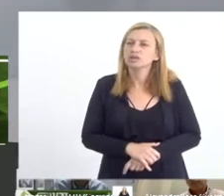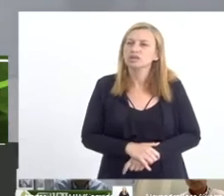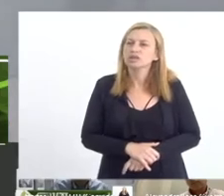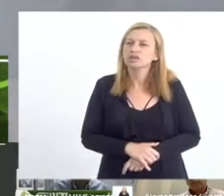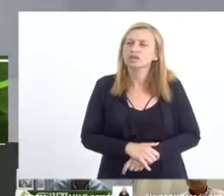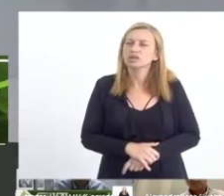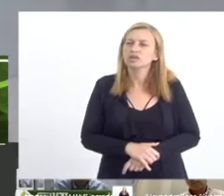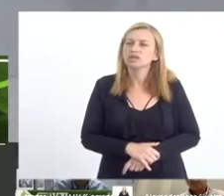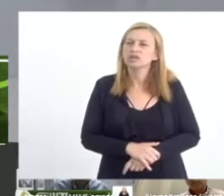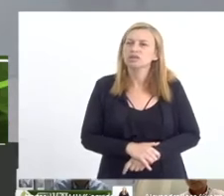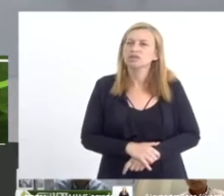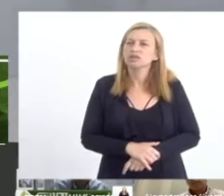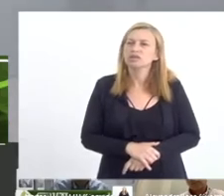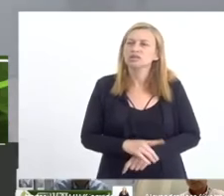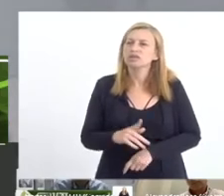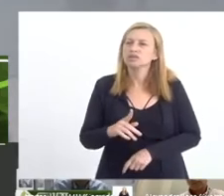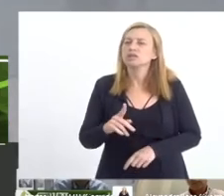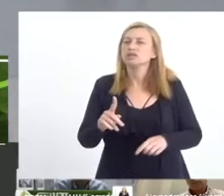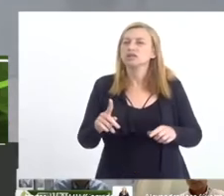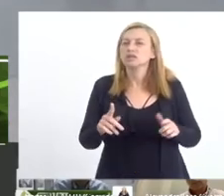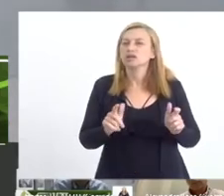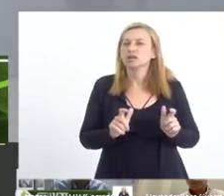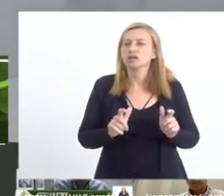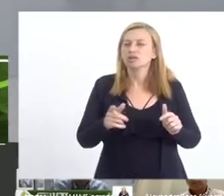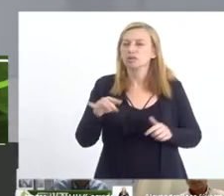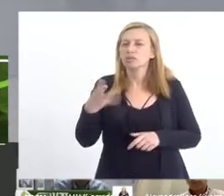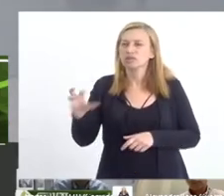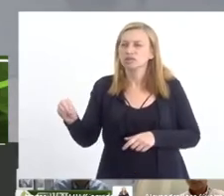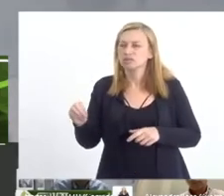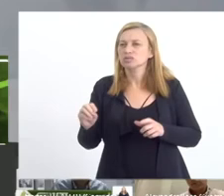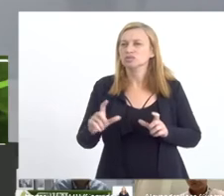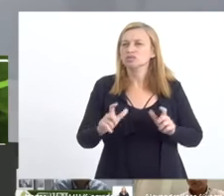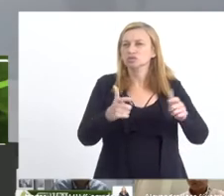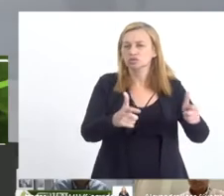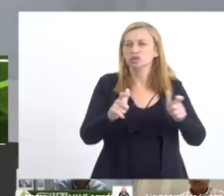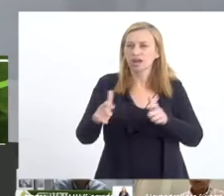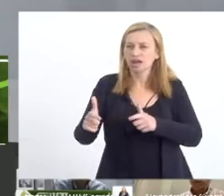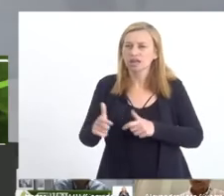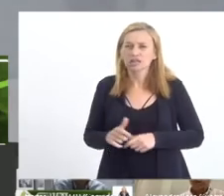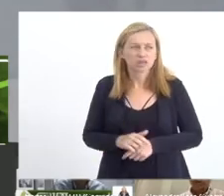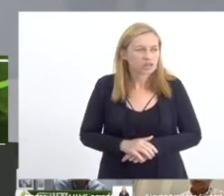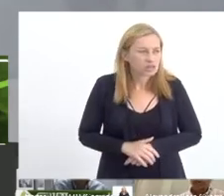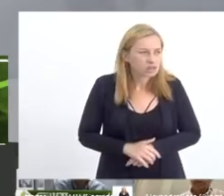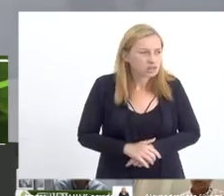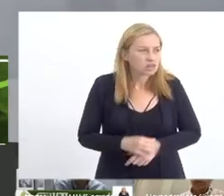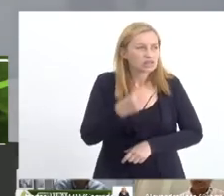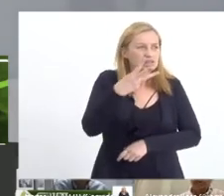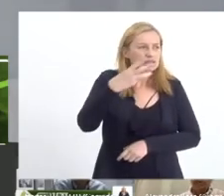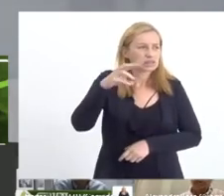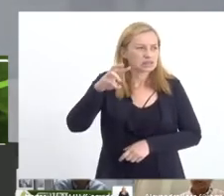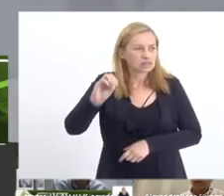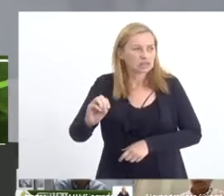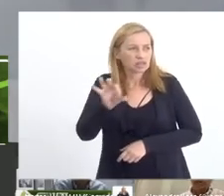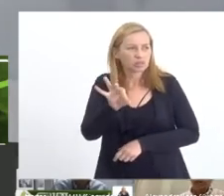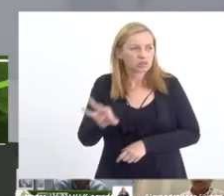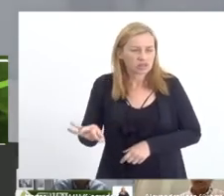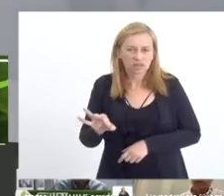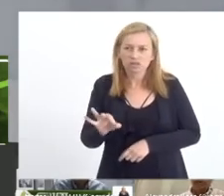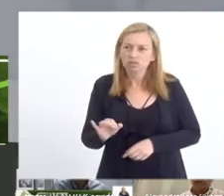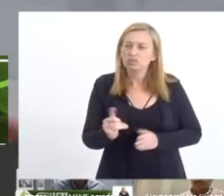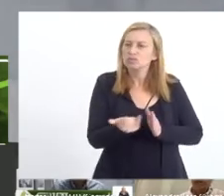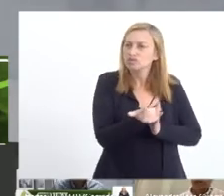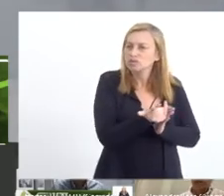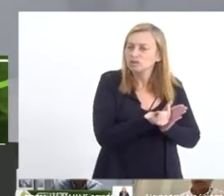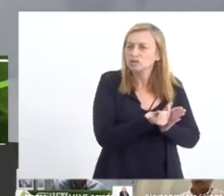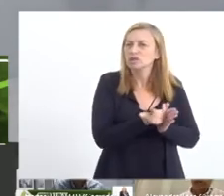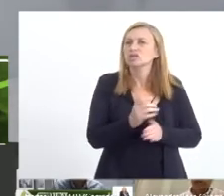incentivos e na promoção do destino e descontos contratuais. Esse número vai chegar em 30% da nossa receita